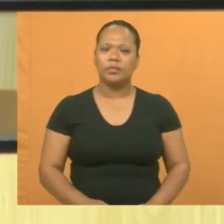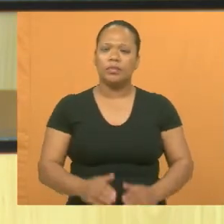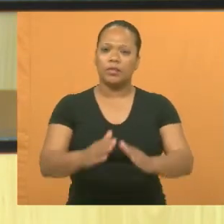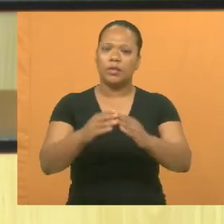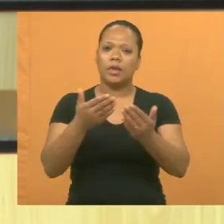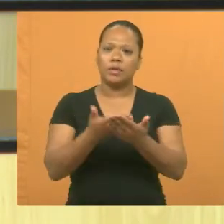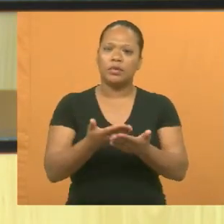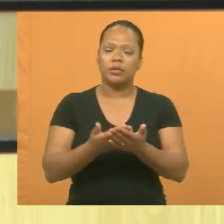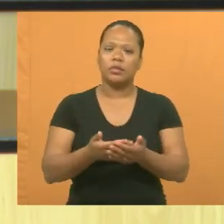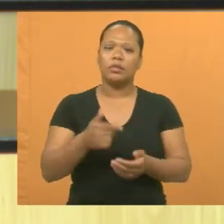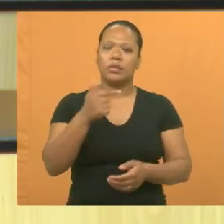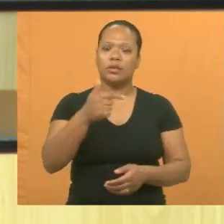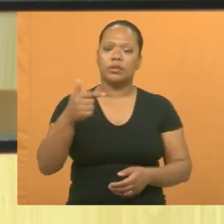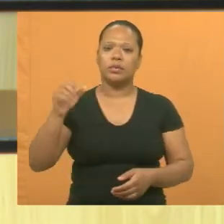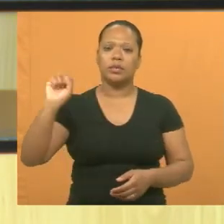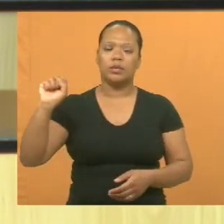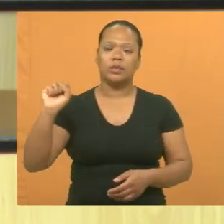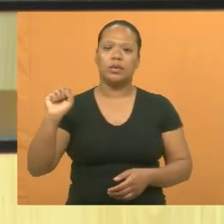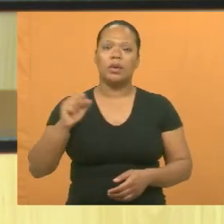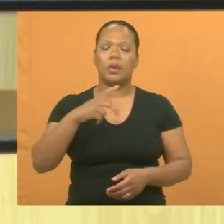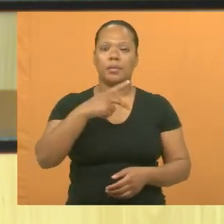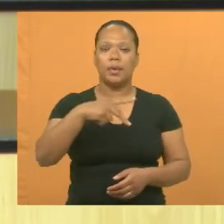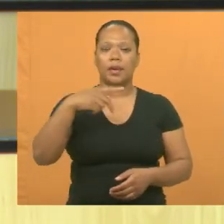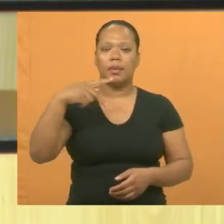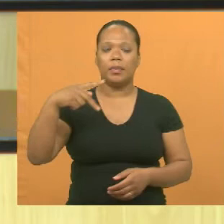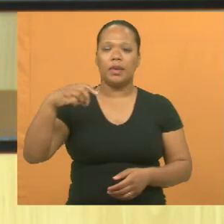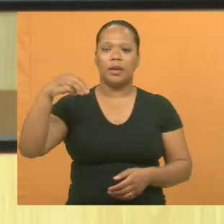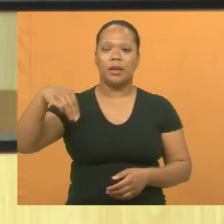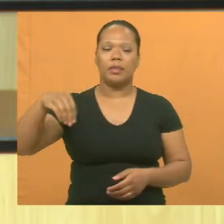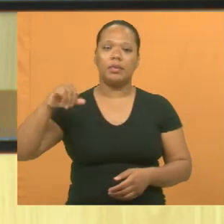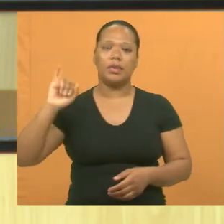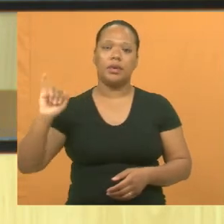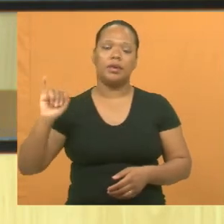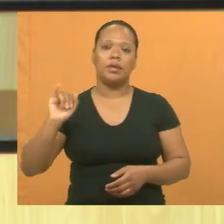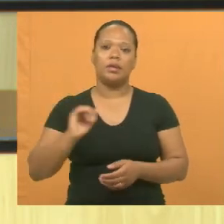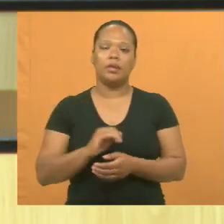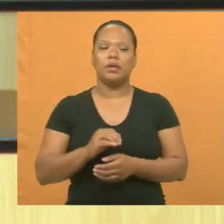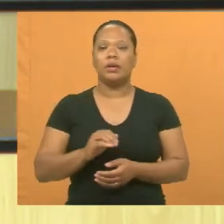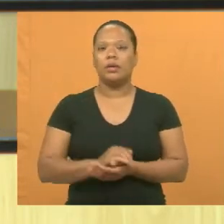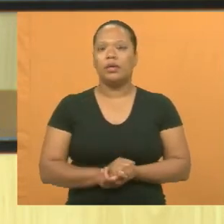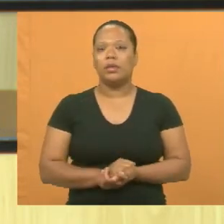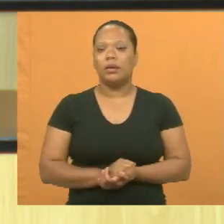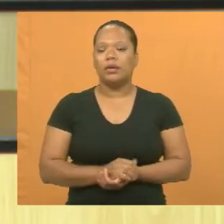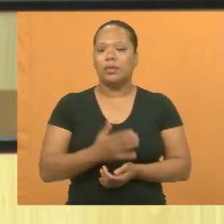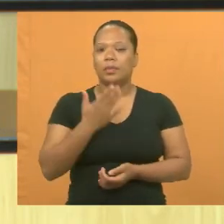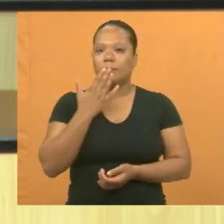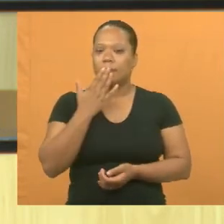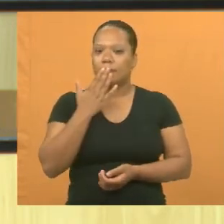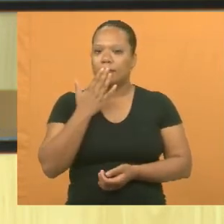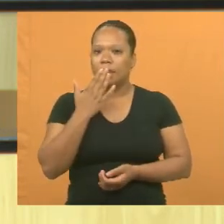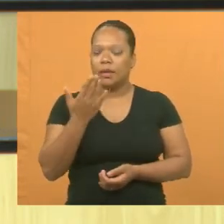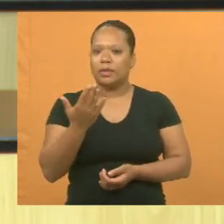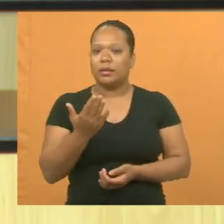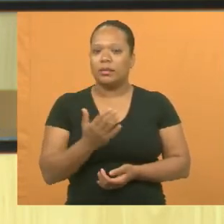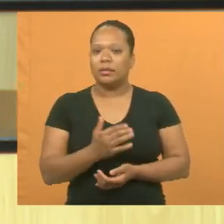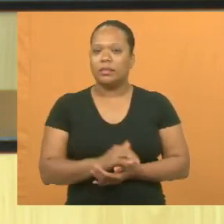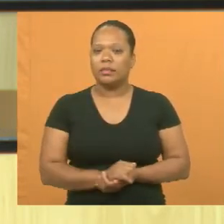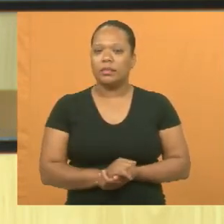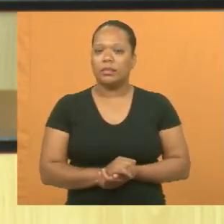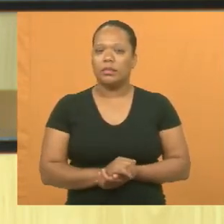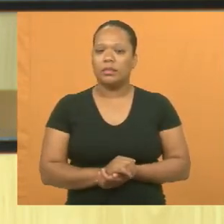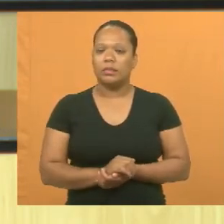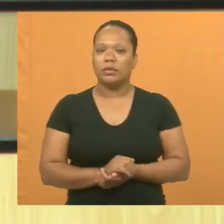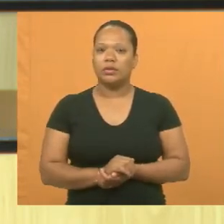ao 41º PPMI, Batalhão de Polícia Militar do Interior, solicitando a realização de